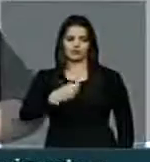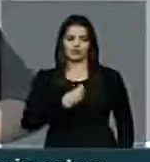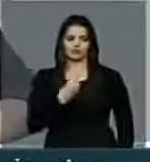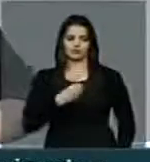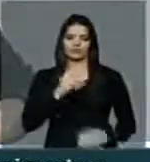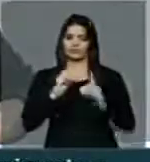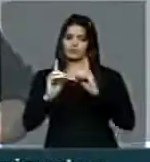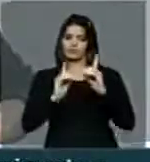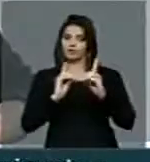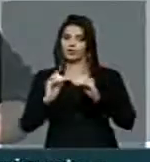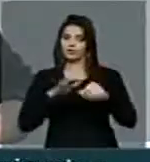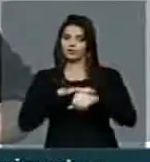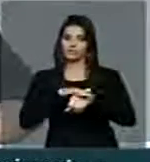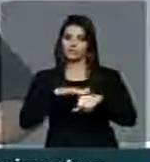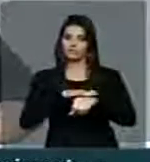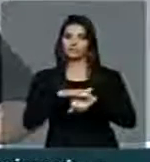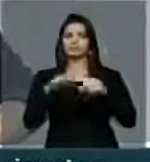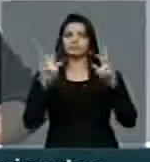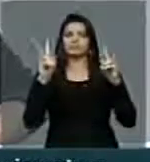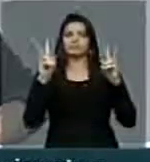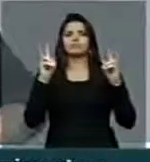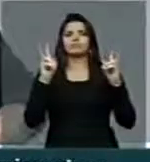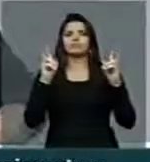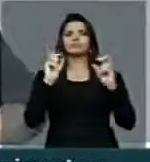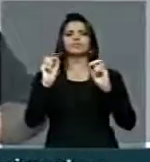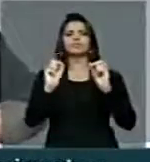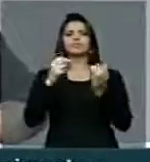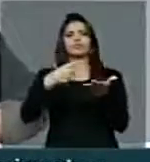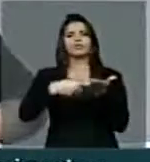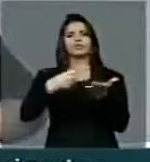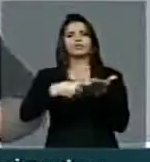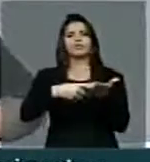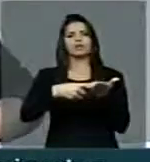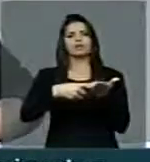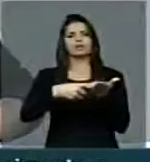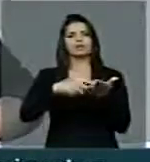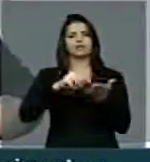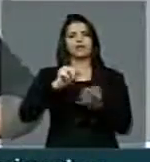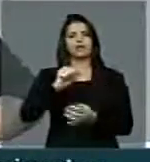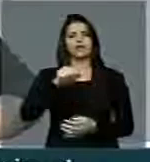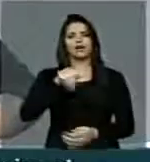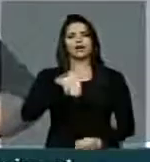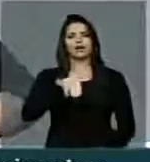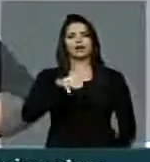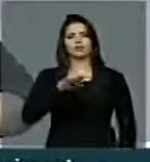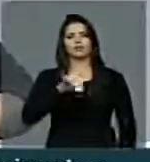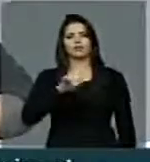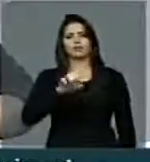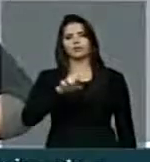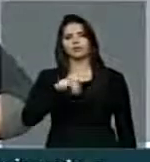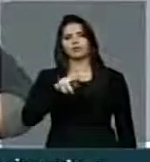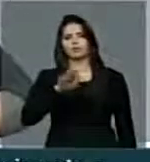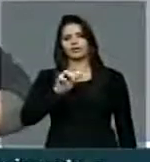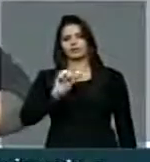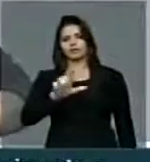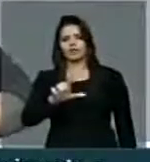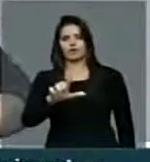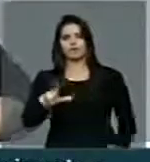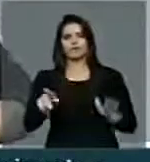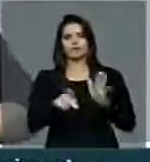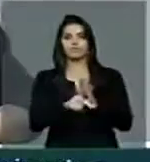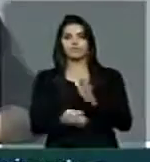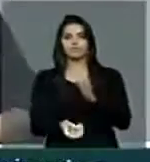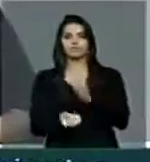diálogo a respeito da agenda ambiental, mais especificamente sobre a implementação do Código